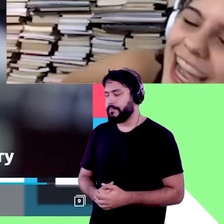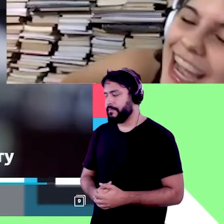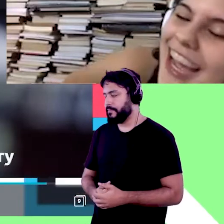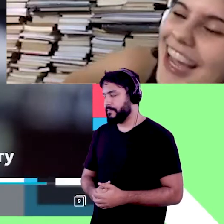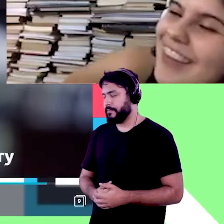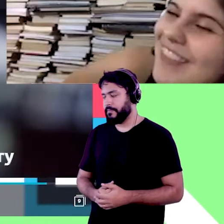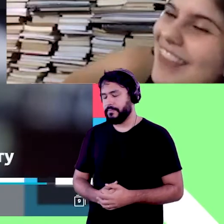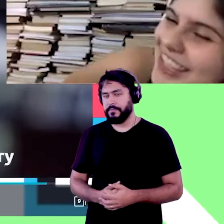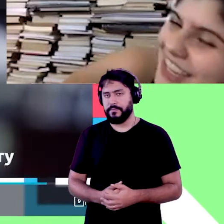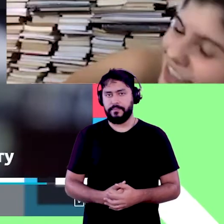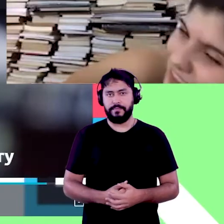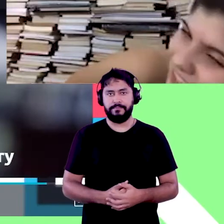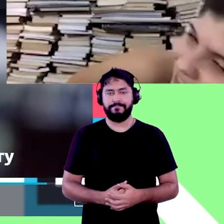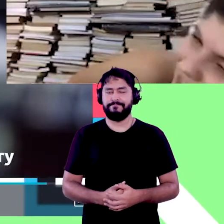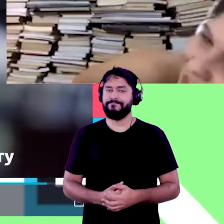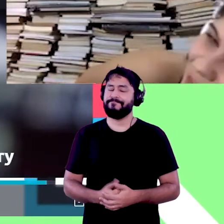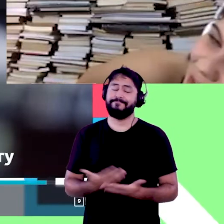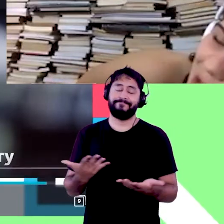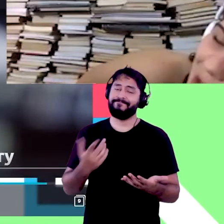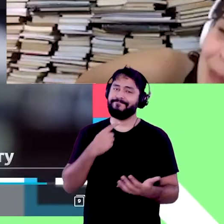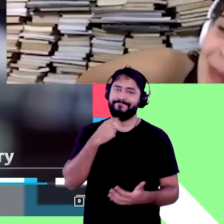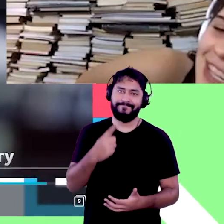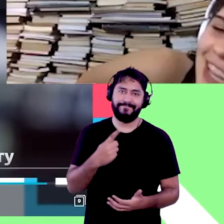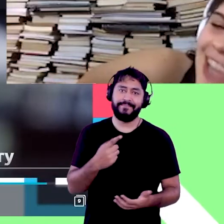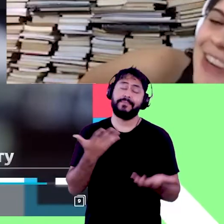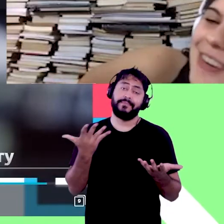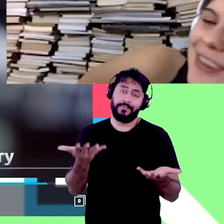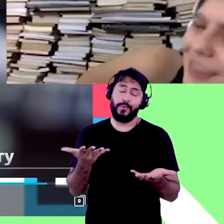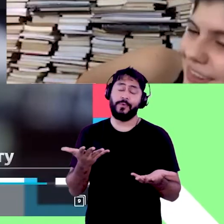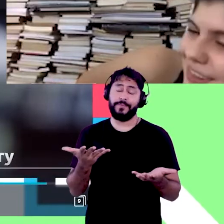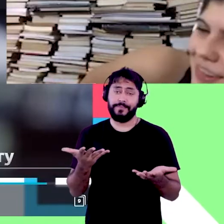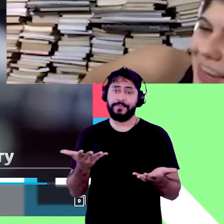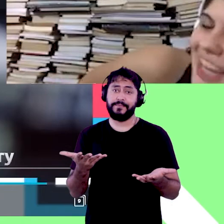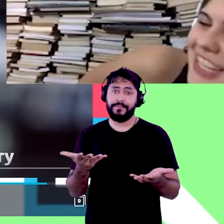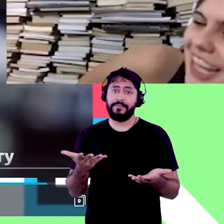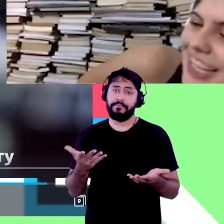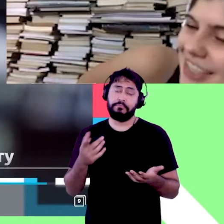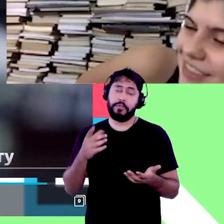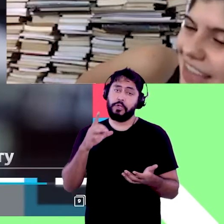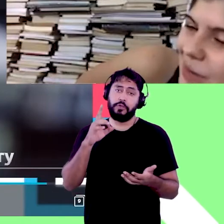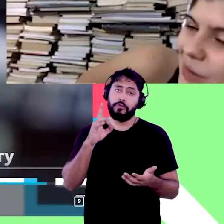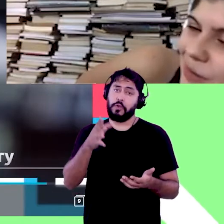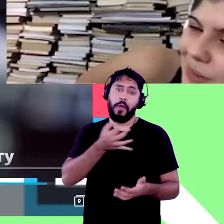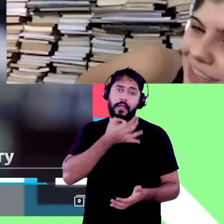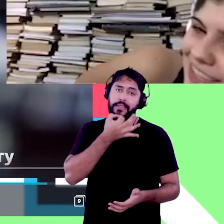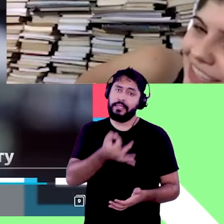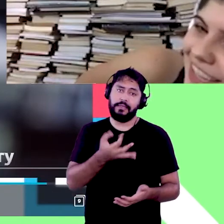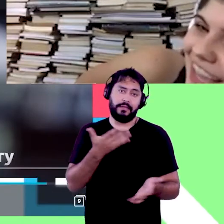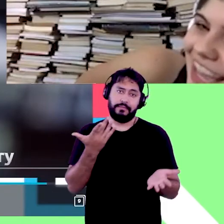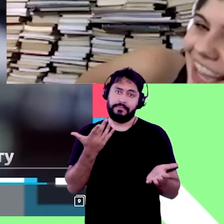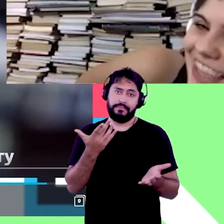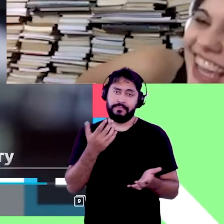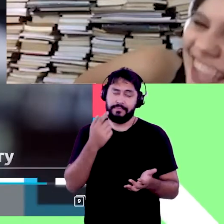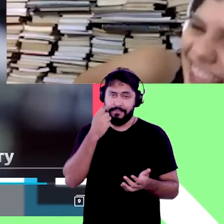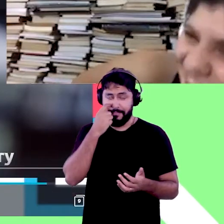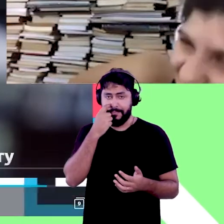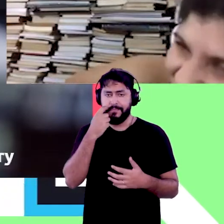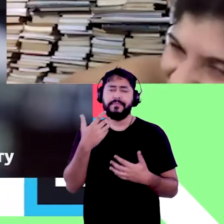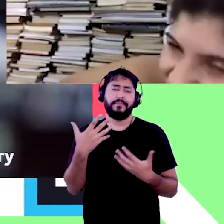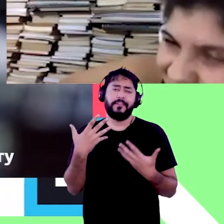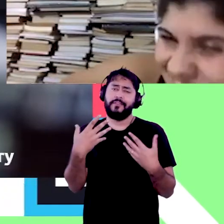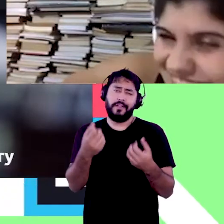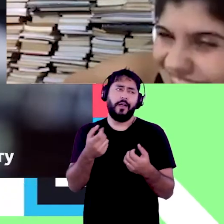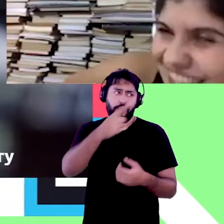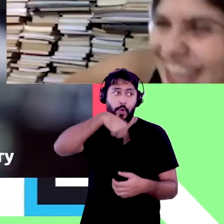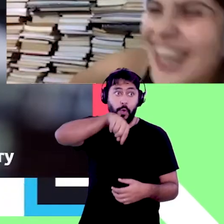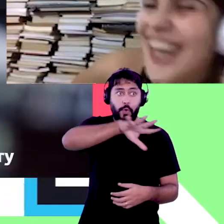Não quer. Minha gente, não quer. Bom, vamos deixar aí a indicação. Vamos deixar à vontade. Vamos deixar todo mundo na